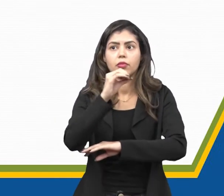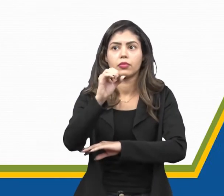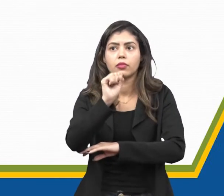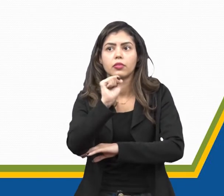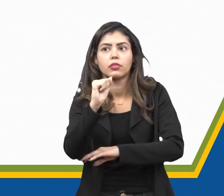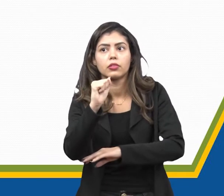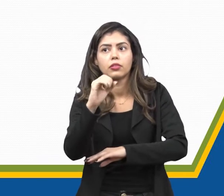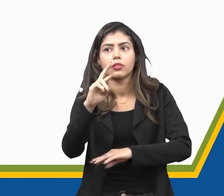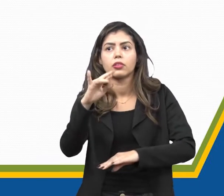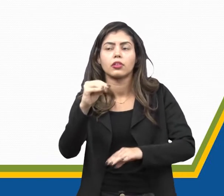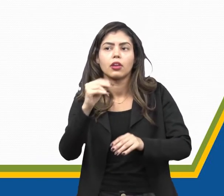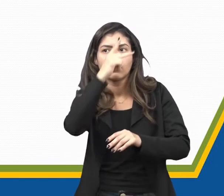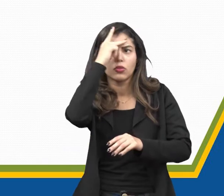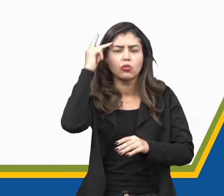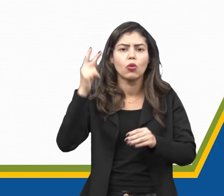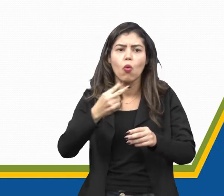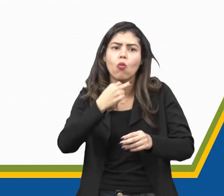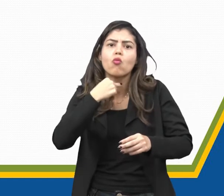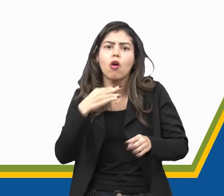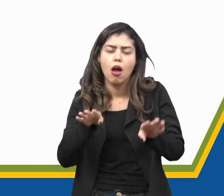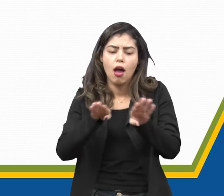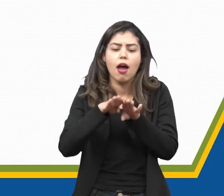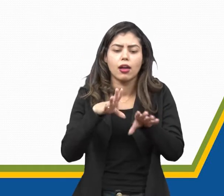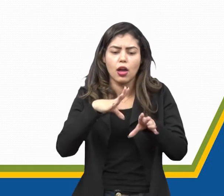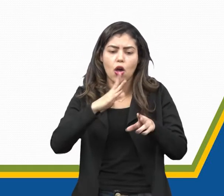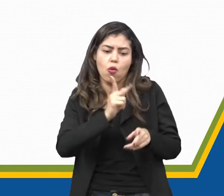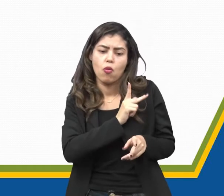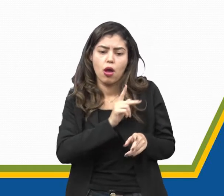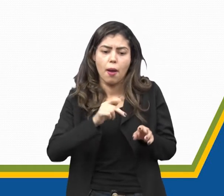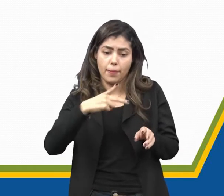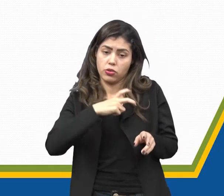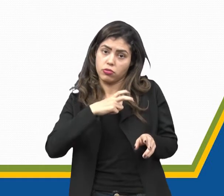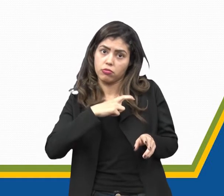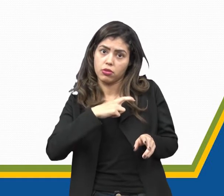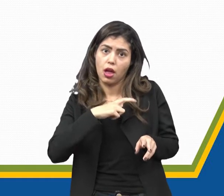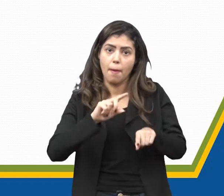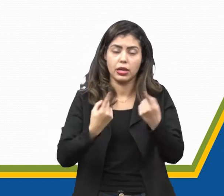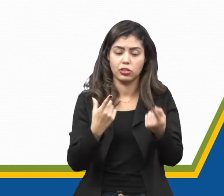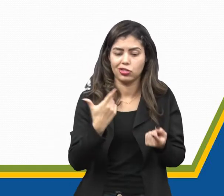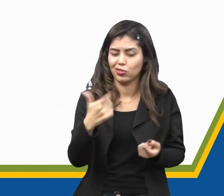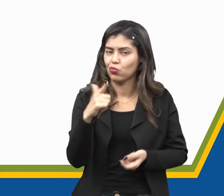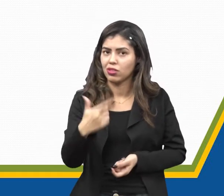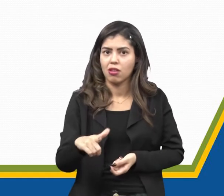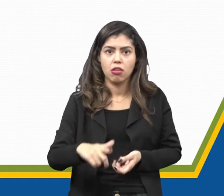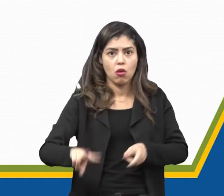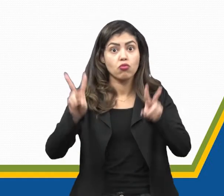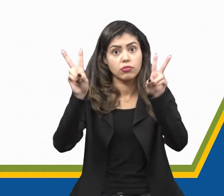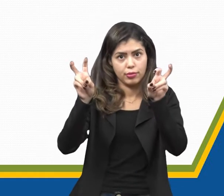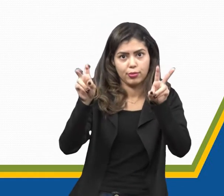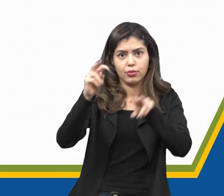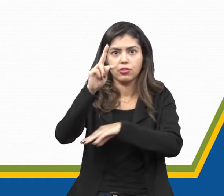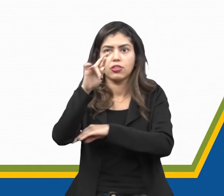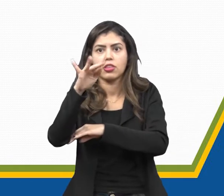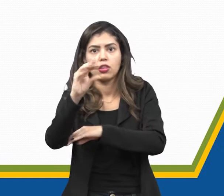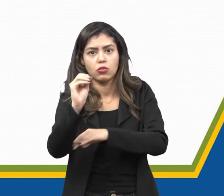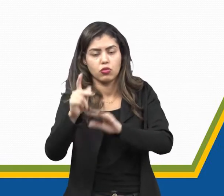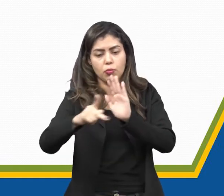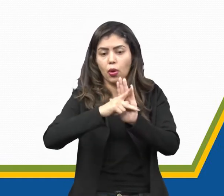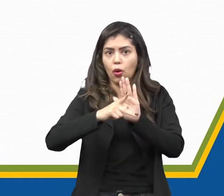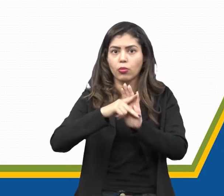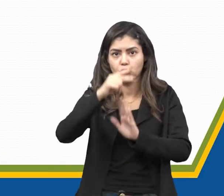pessoa que ocupa terras devolutas, terra pública ou particulares, mas não possui o título de propriedade. Tá? Depois de certo